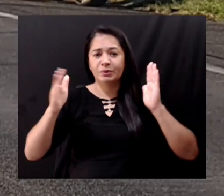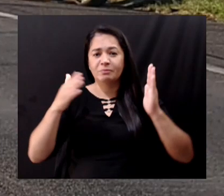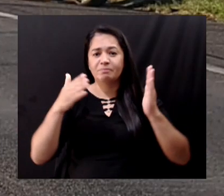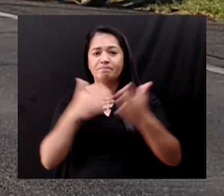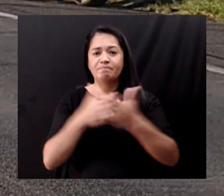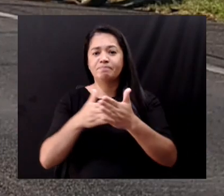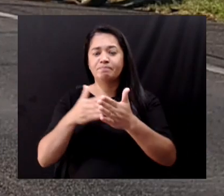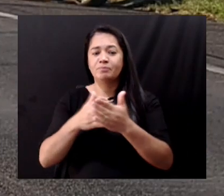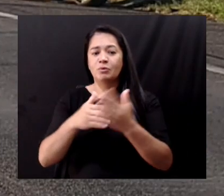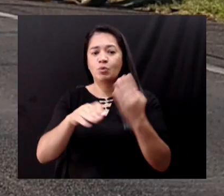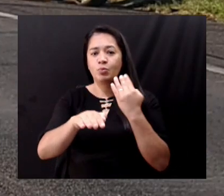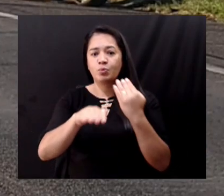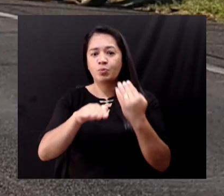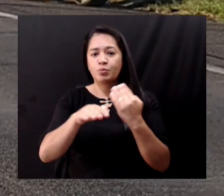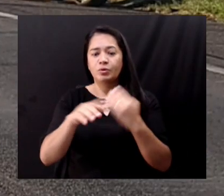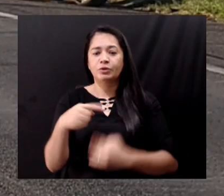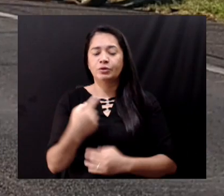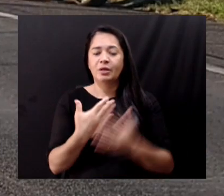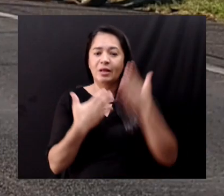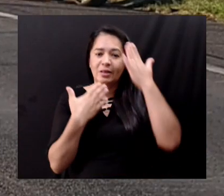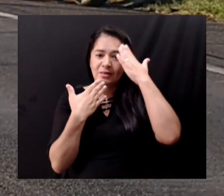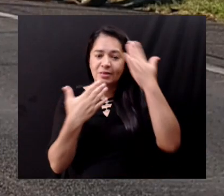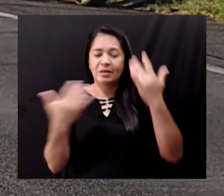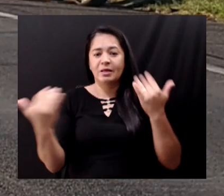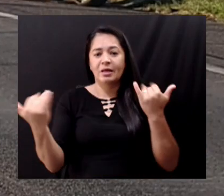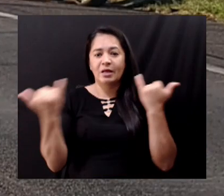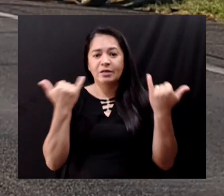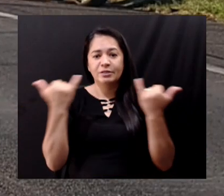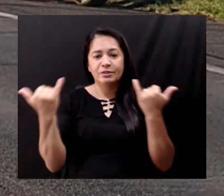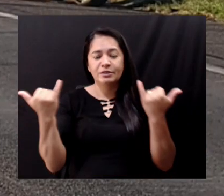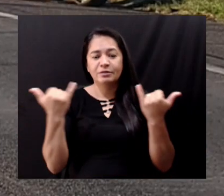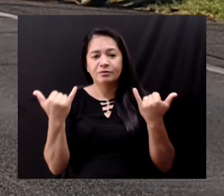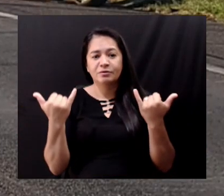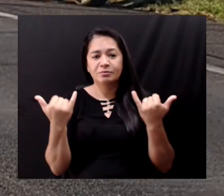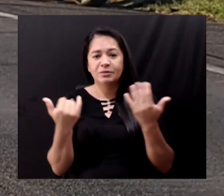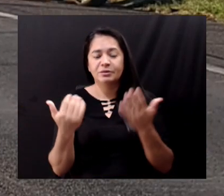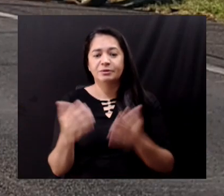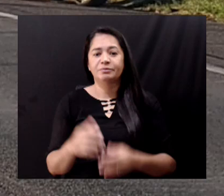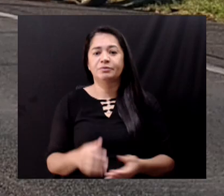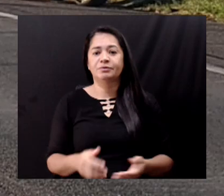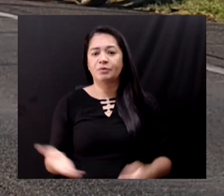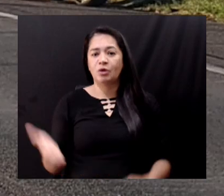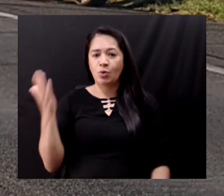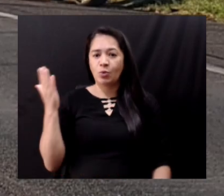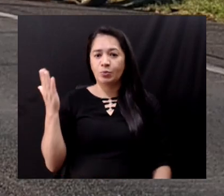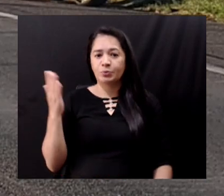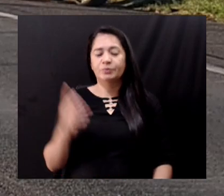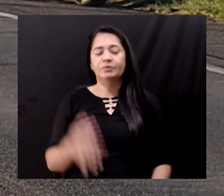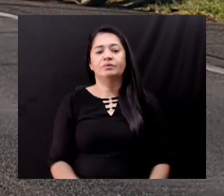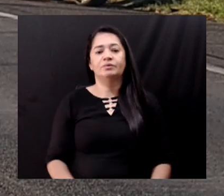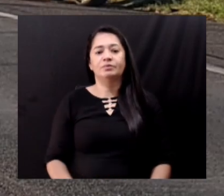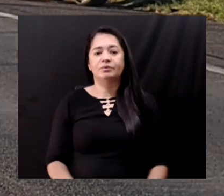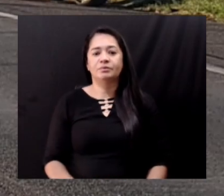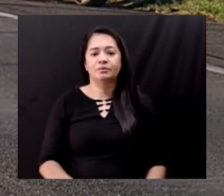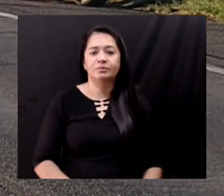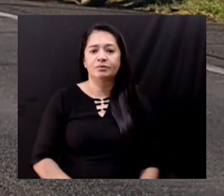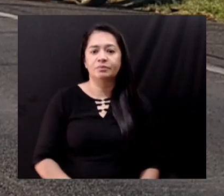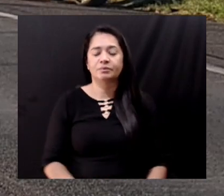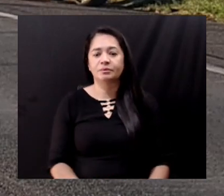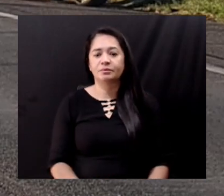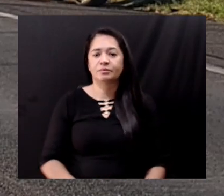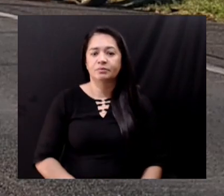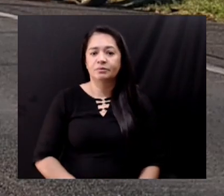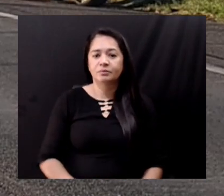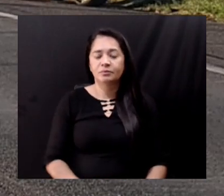gente agradece as informações e as imagens cedidas pela GCM, tá bom? Um abraço a todos